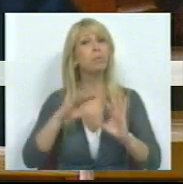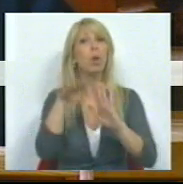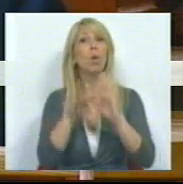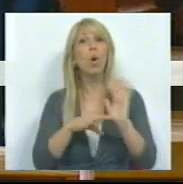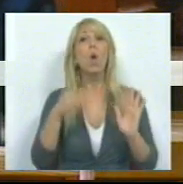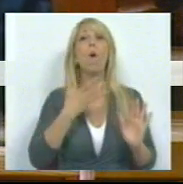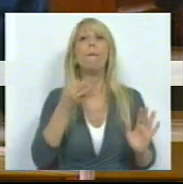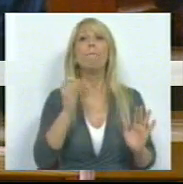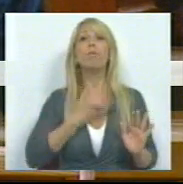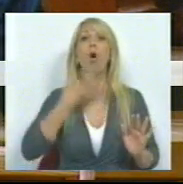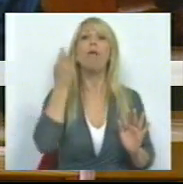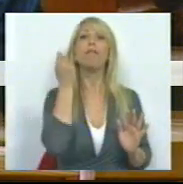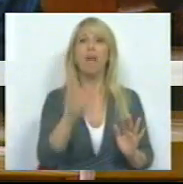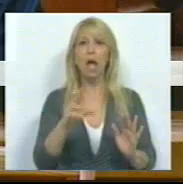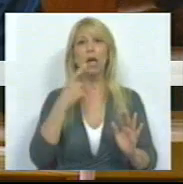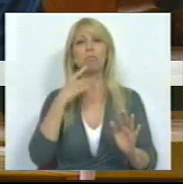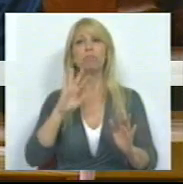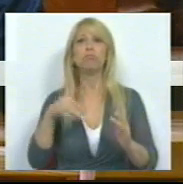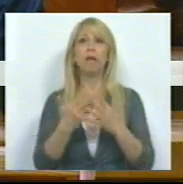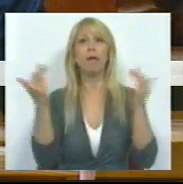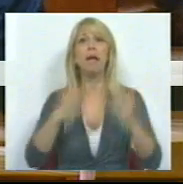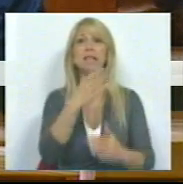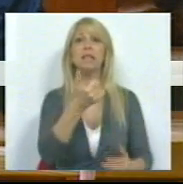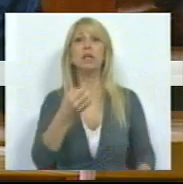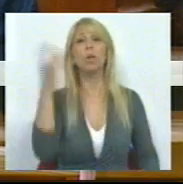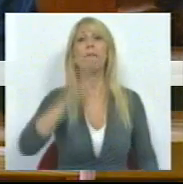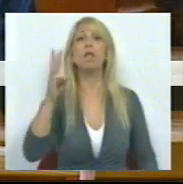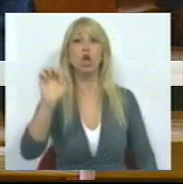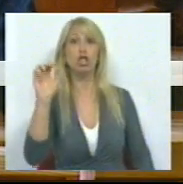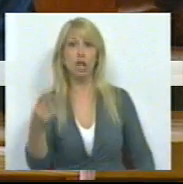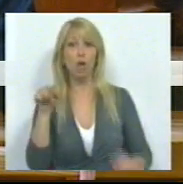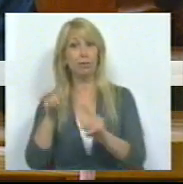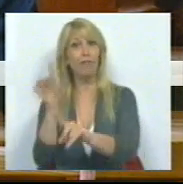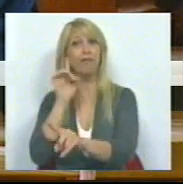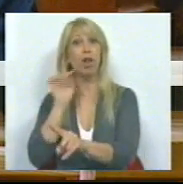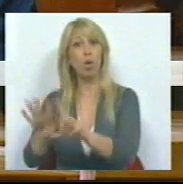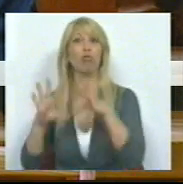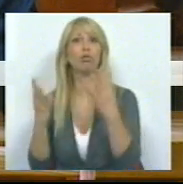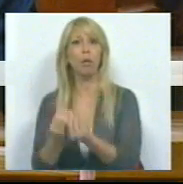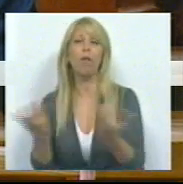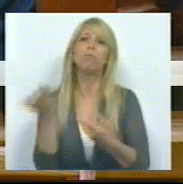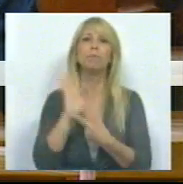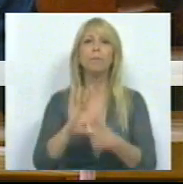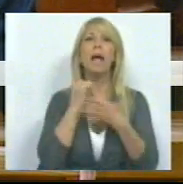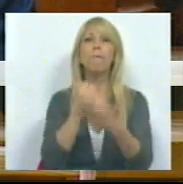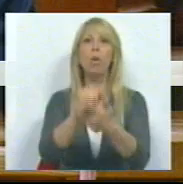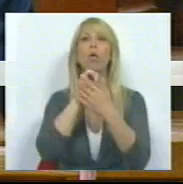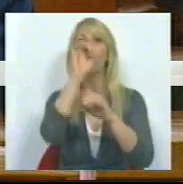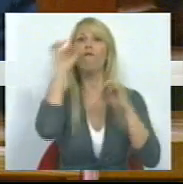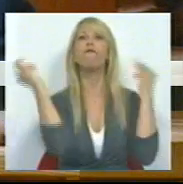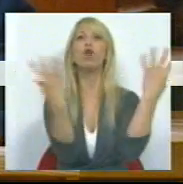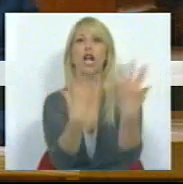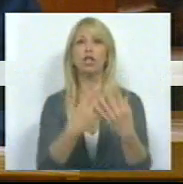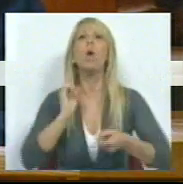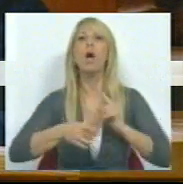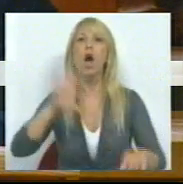deu uma talhada de 150 milhões de euros nestas dotações. Por exemplo, no apoio à floresta, o que aconteceu foi